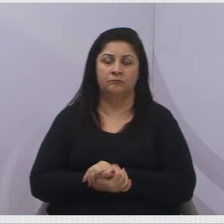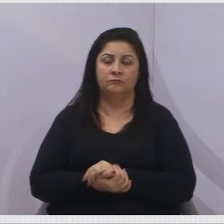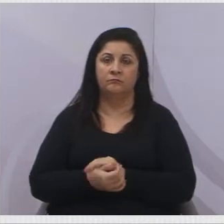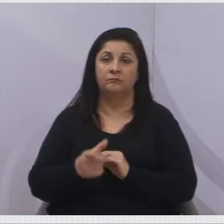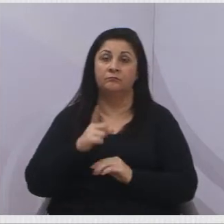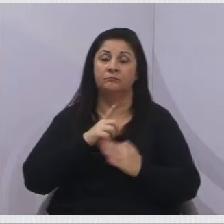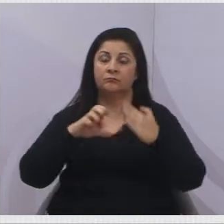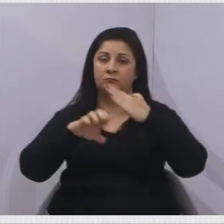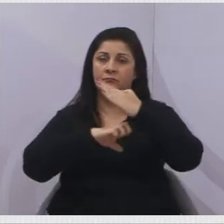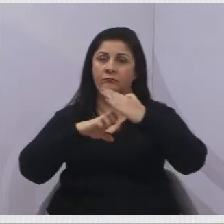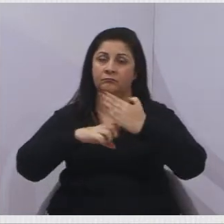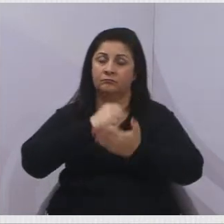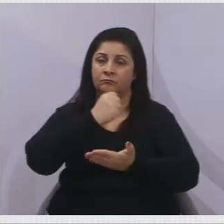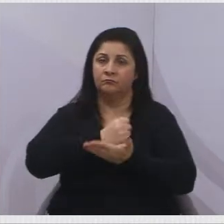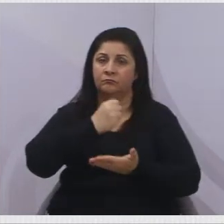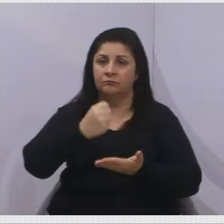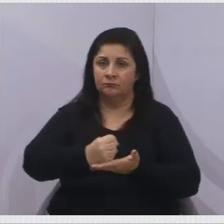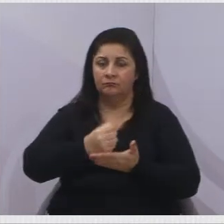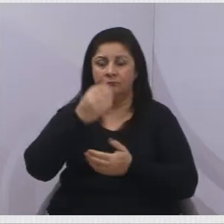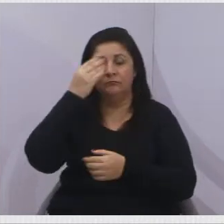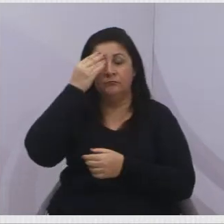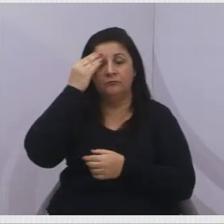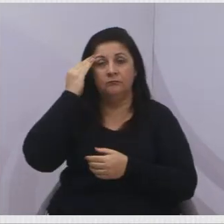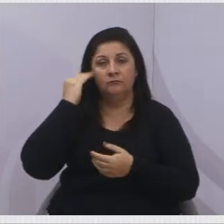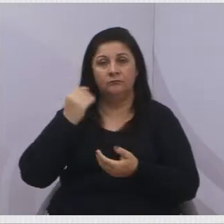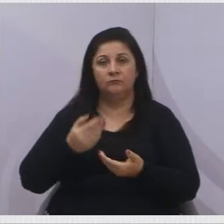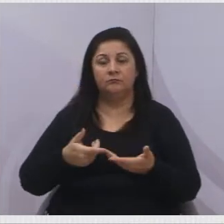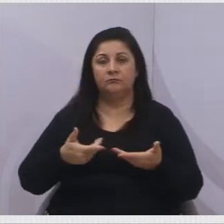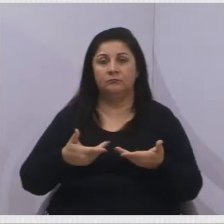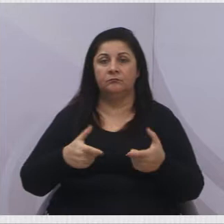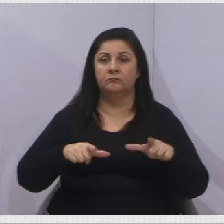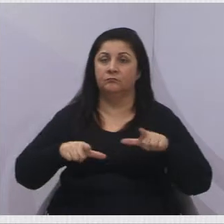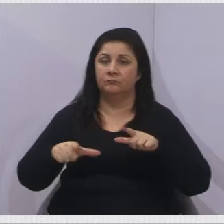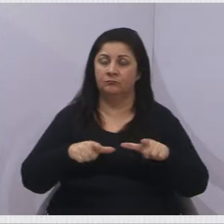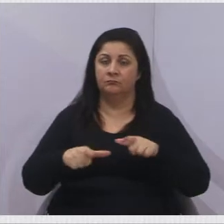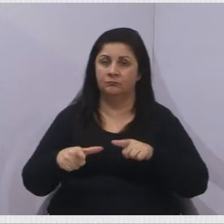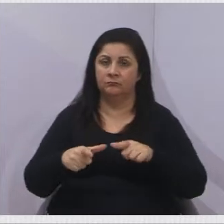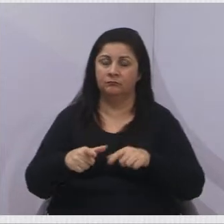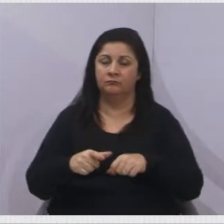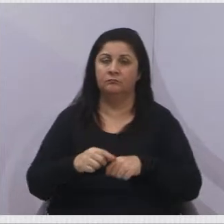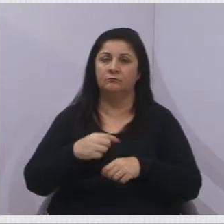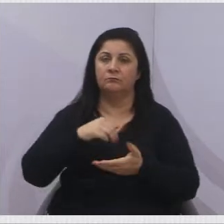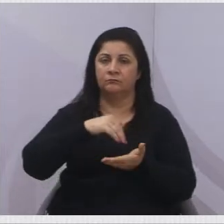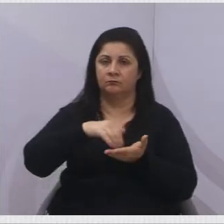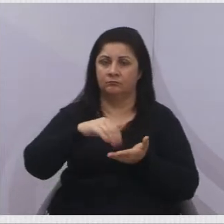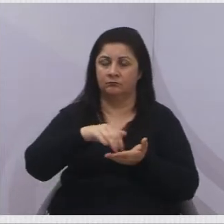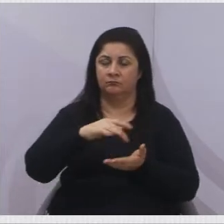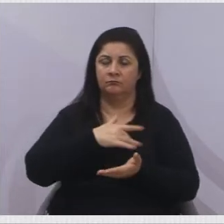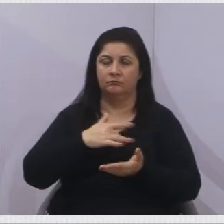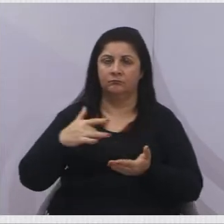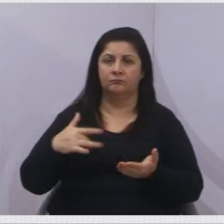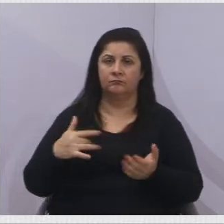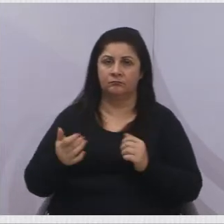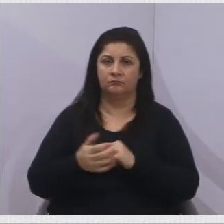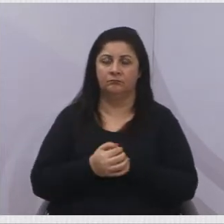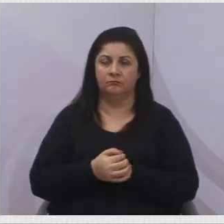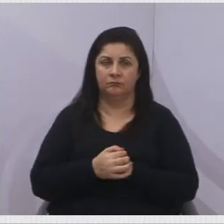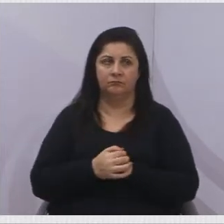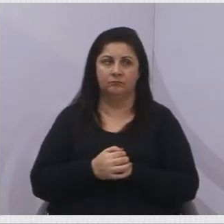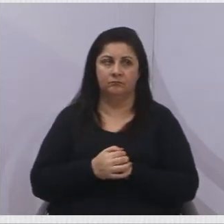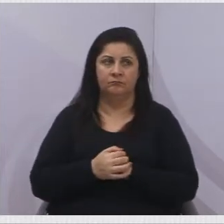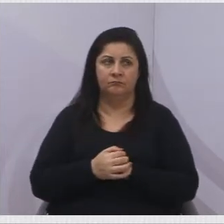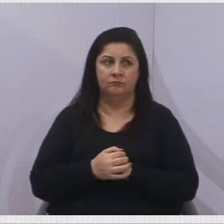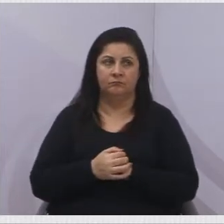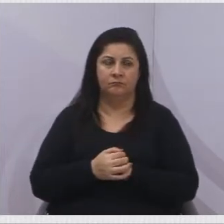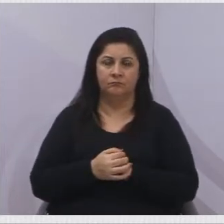Temos contratados e conveniados parceiros que prestam serviços à Secretaria de Saúde, Sociedade Beneficente